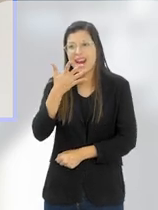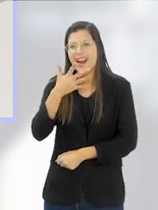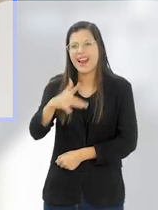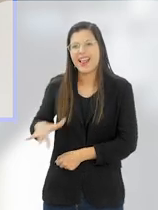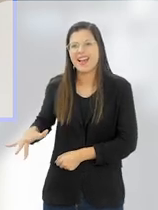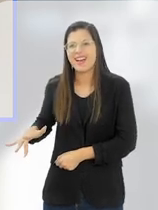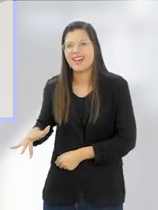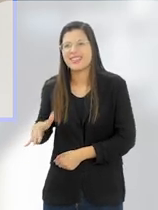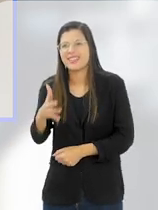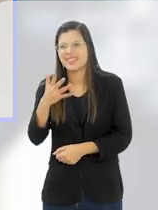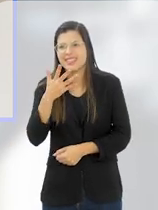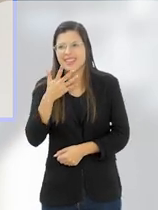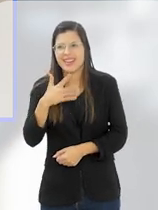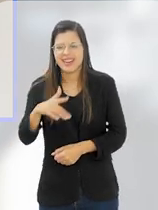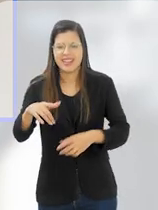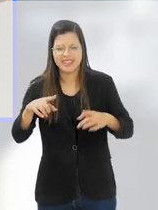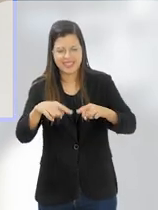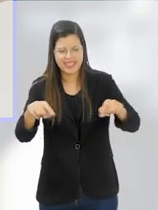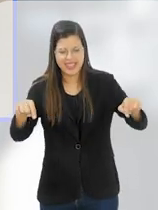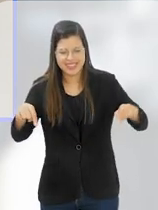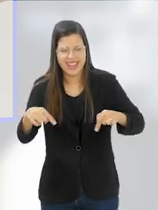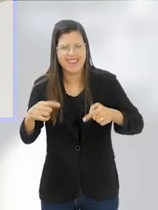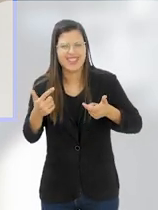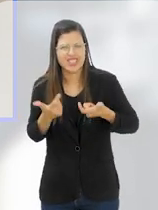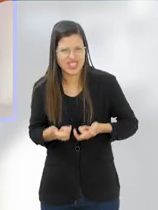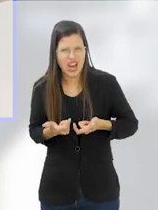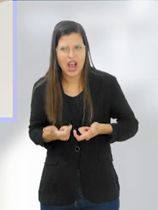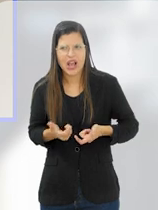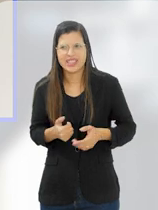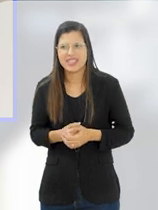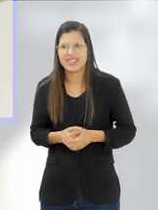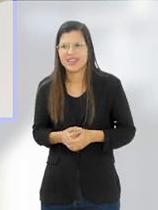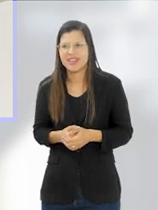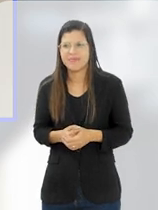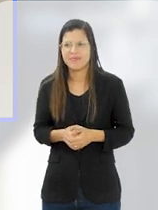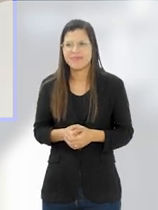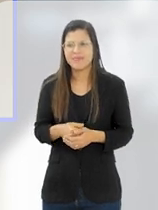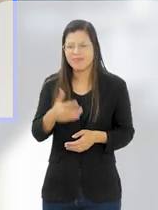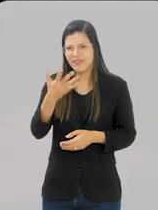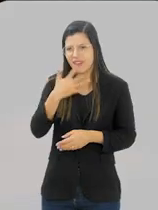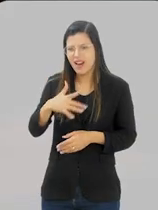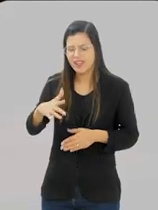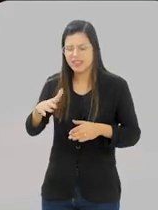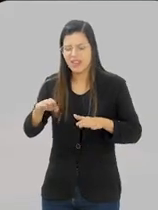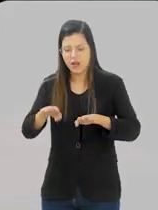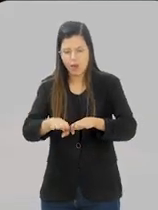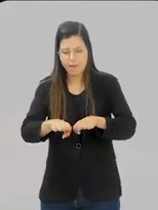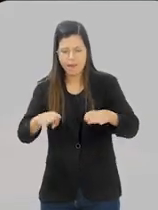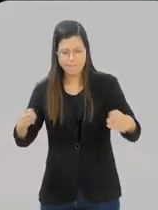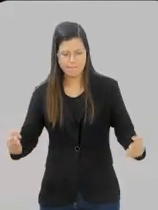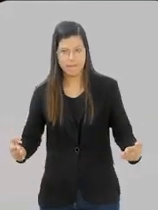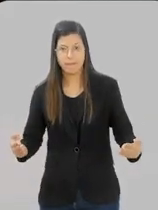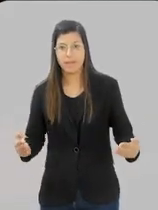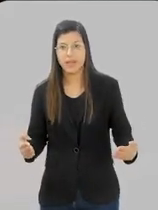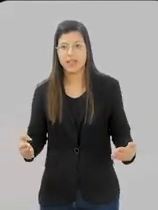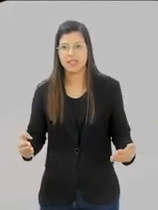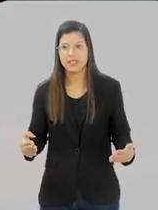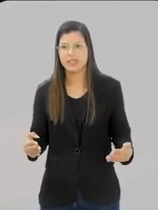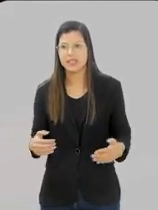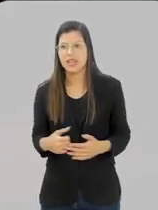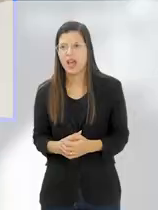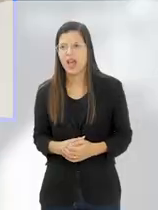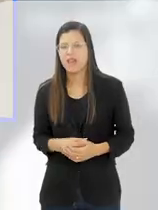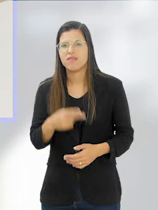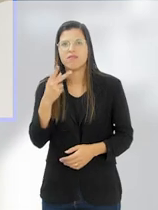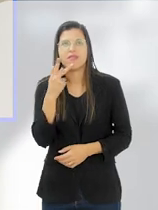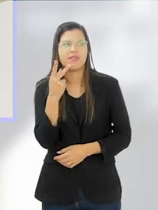criança, colocamos as crianças na sala mais chata do mundo. A criança está vendo isso confirmado assim, em frente a uma mesa. Aí estão lá com aquela